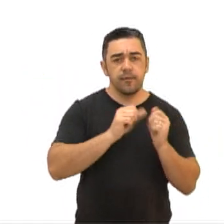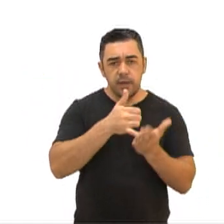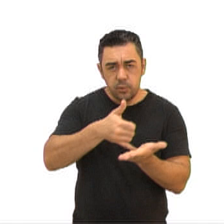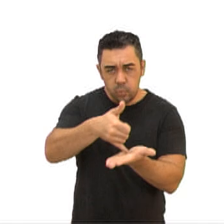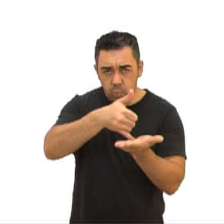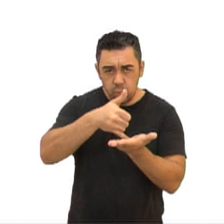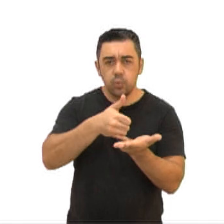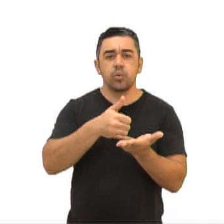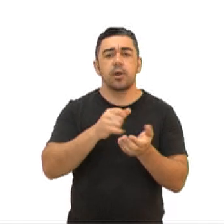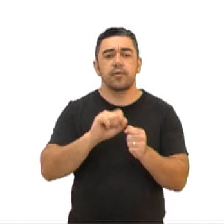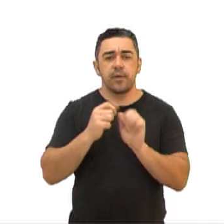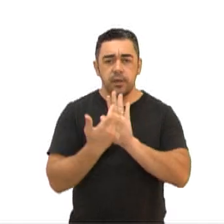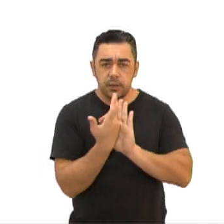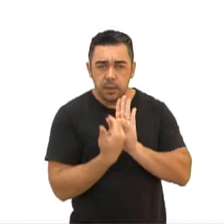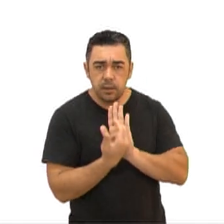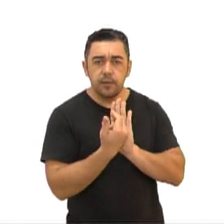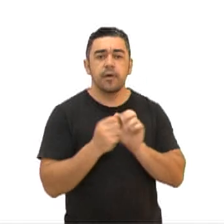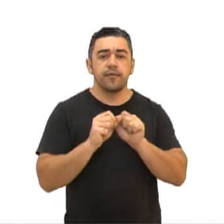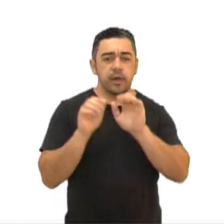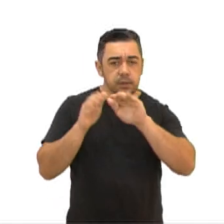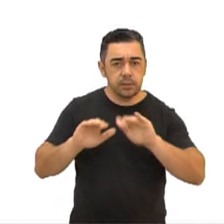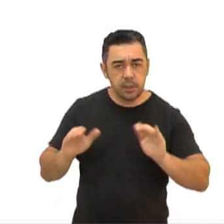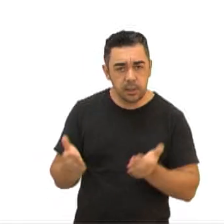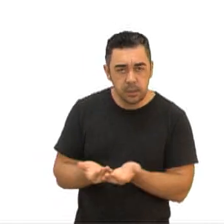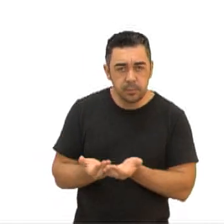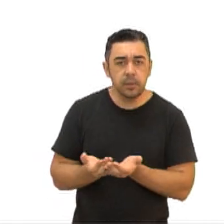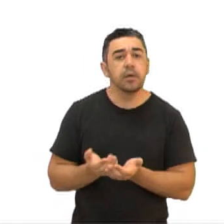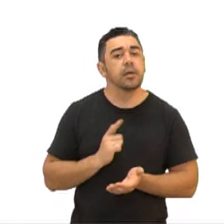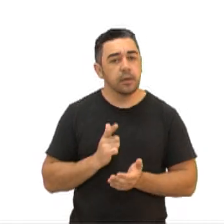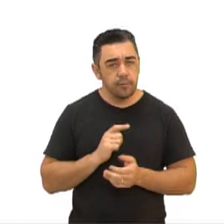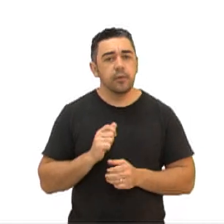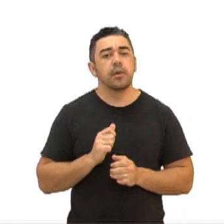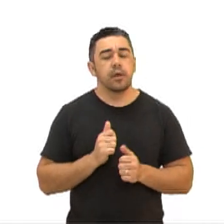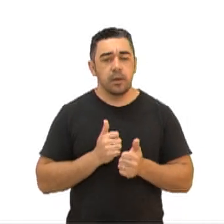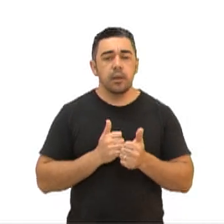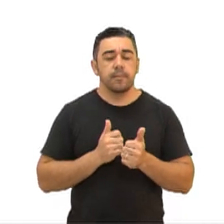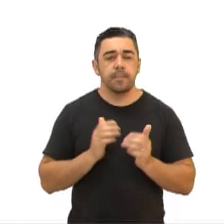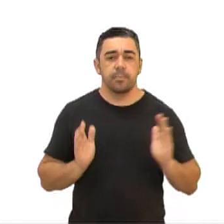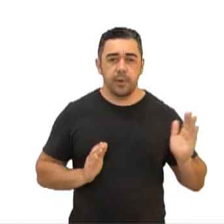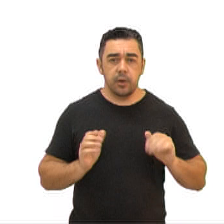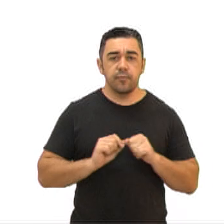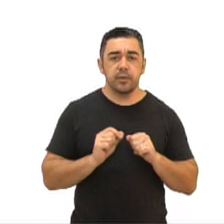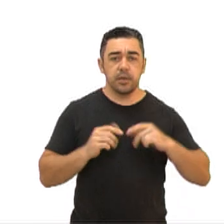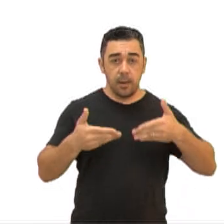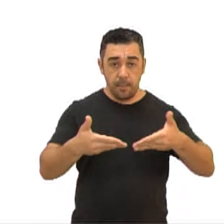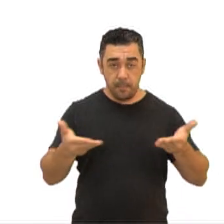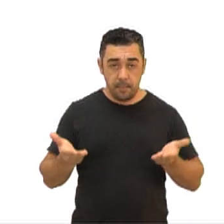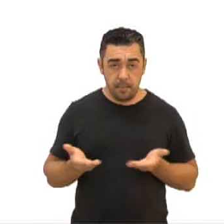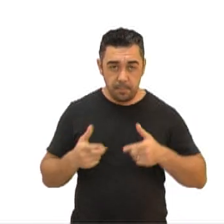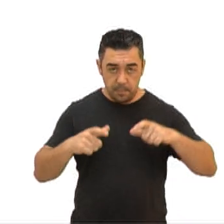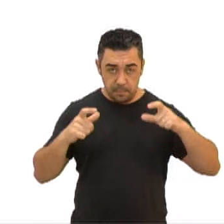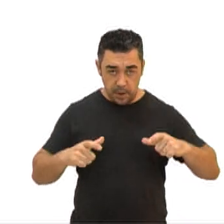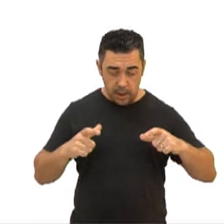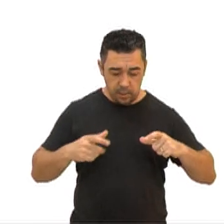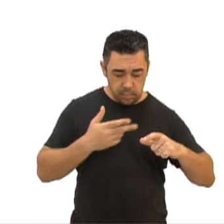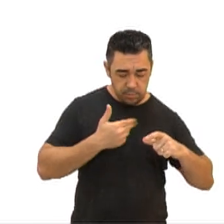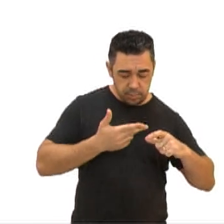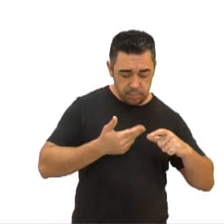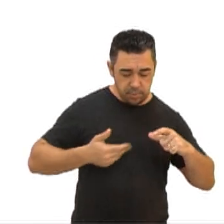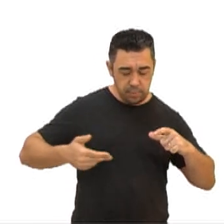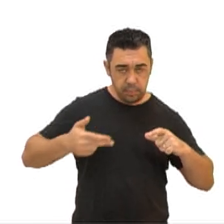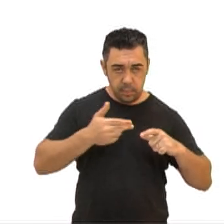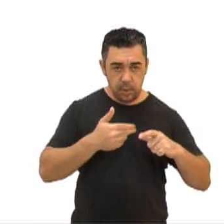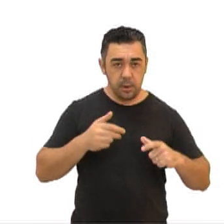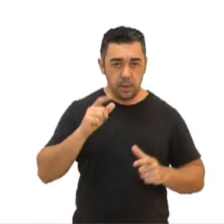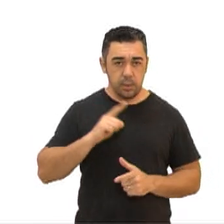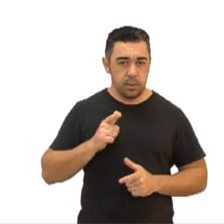escultura, fez cerâmica. Uma fase dele começou a pintar em pratos de porcelana. Ele fez um trabalho